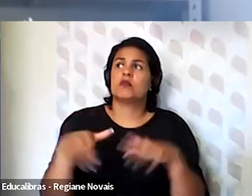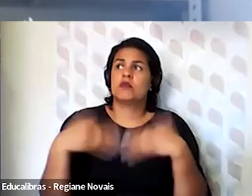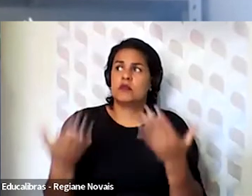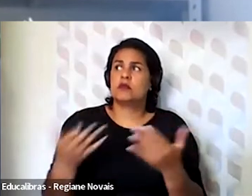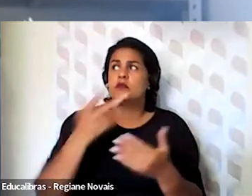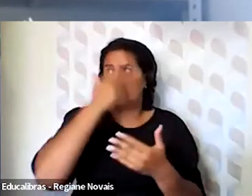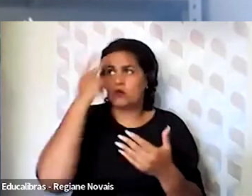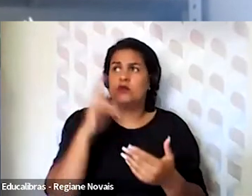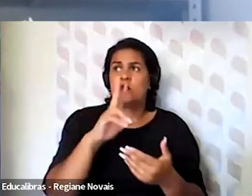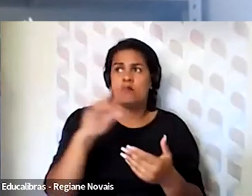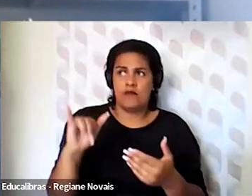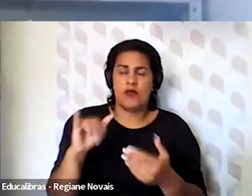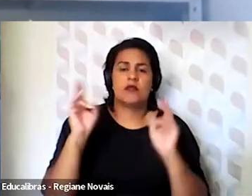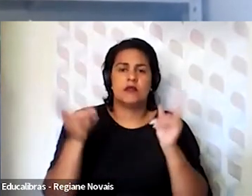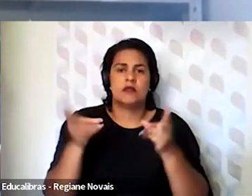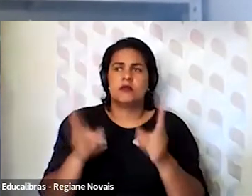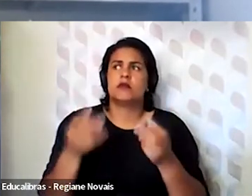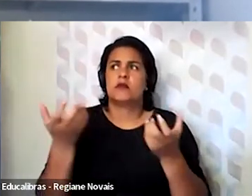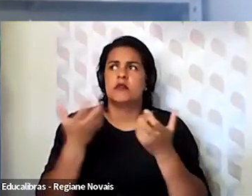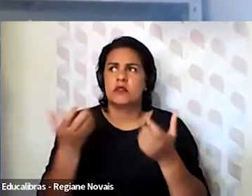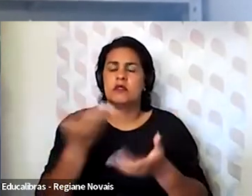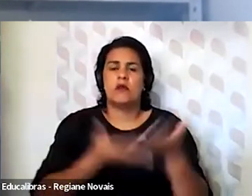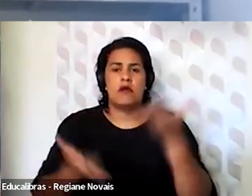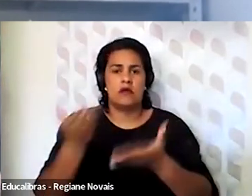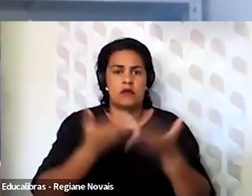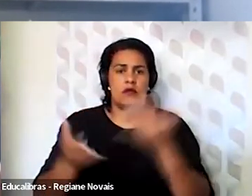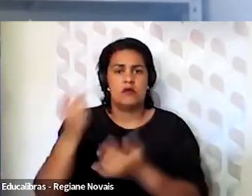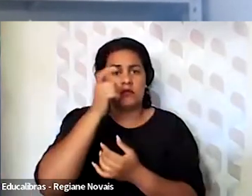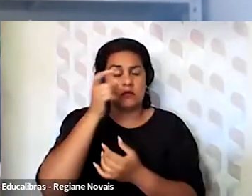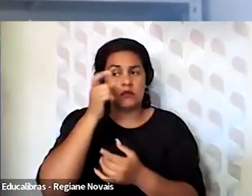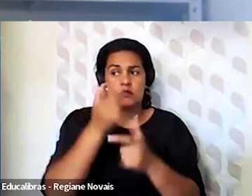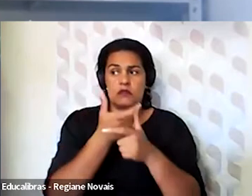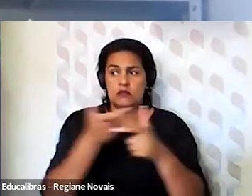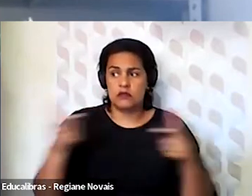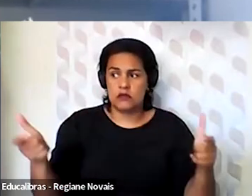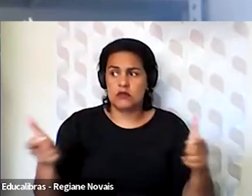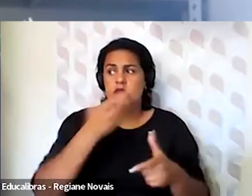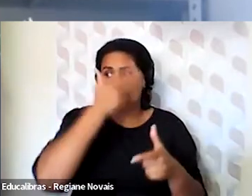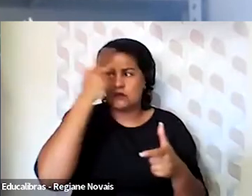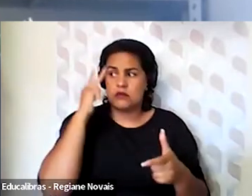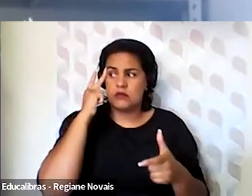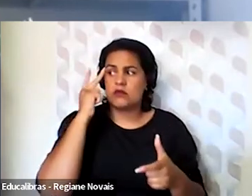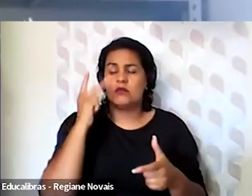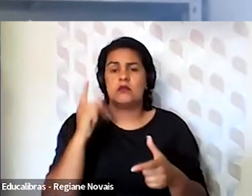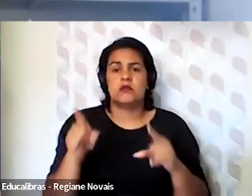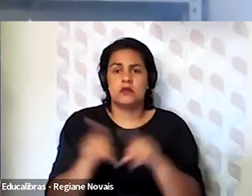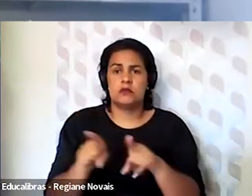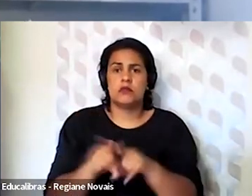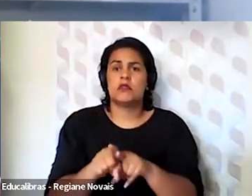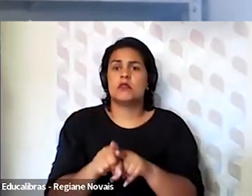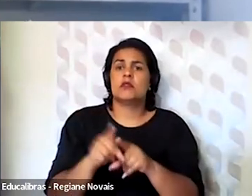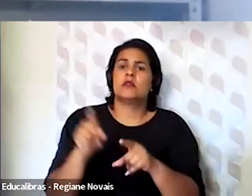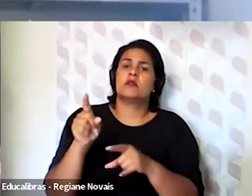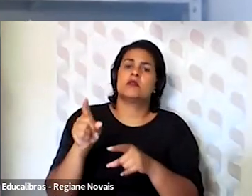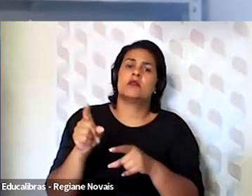atender aos interesses da maioria, ao interesse da maioria da população, que é a maioria dos trabalhadores e dos pobres, e não das elites